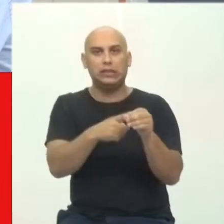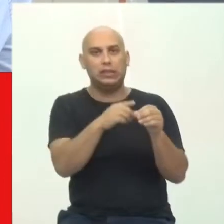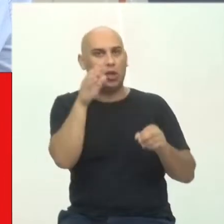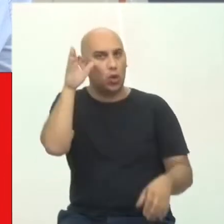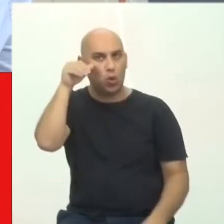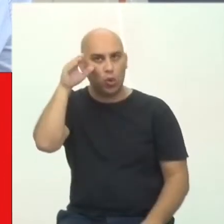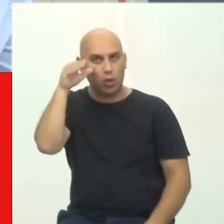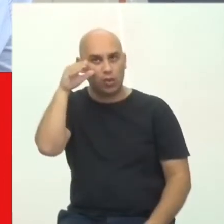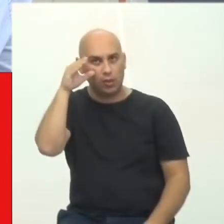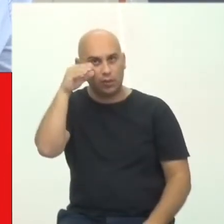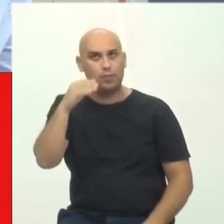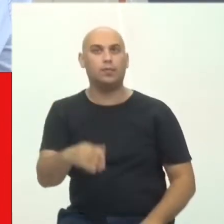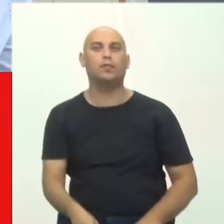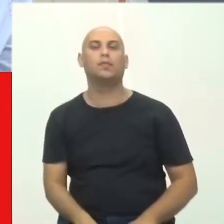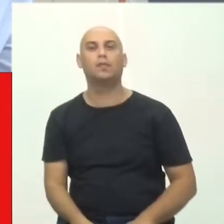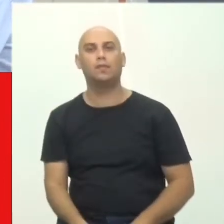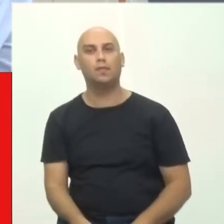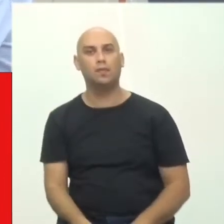mesmo?